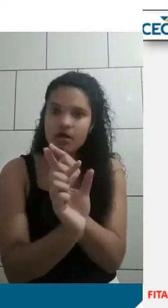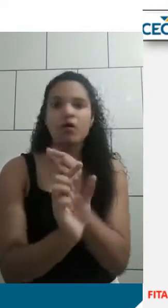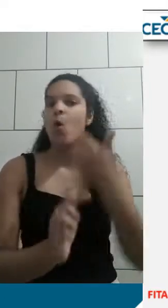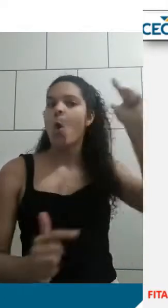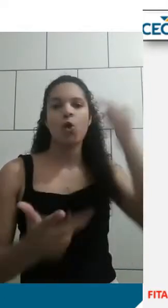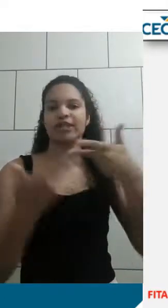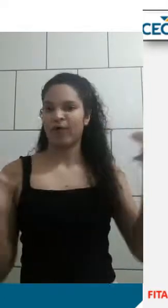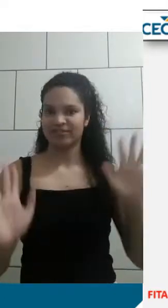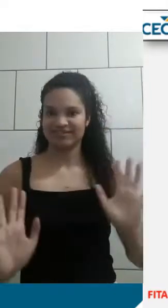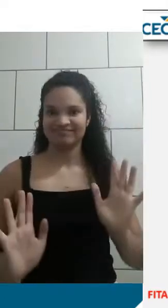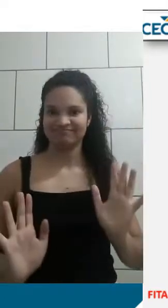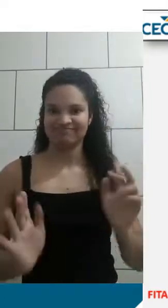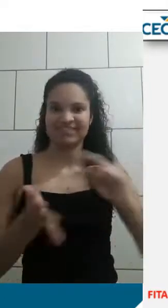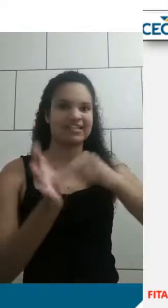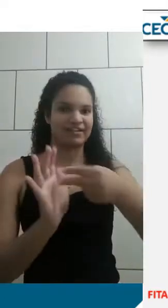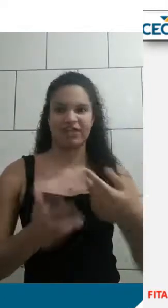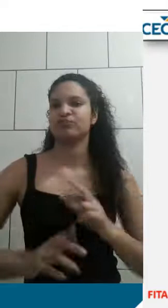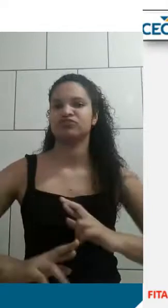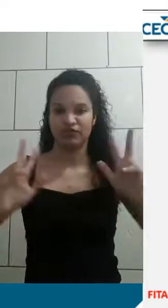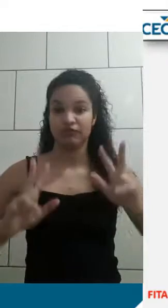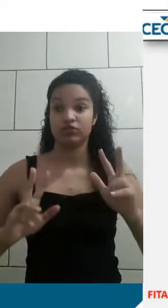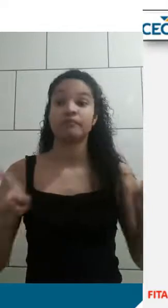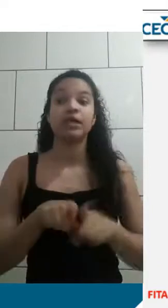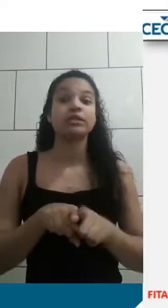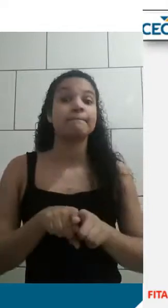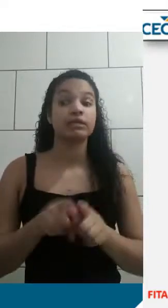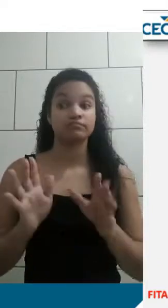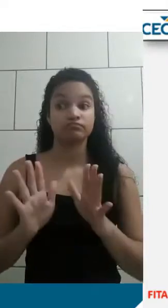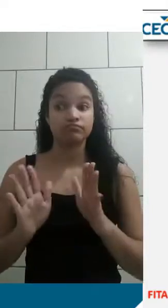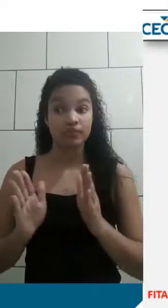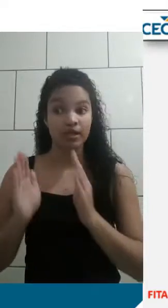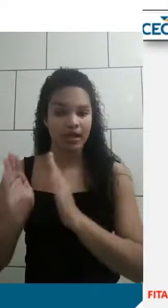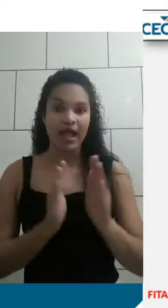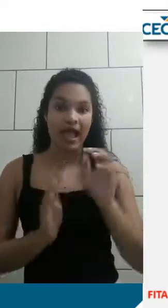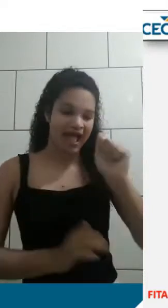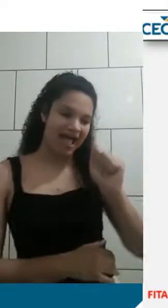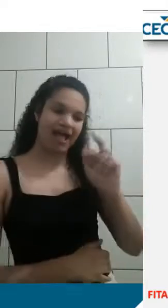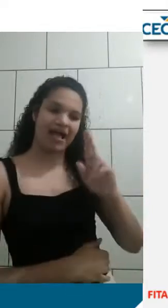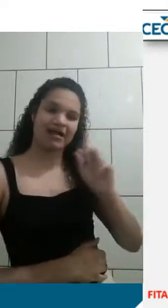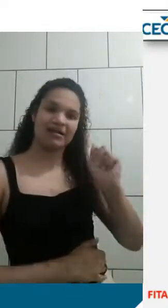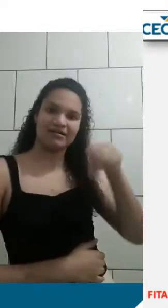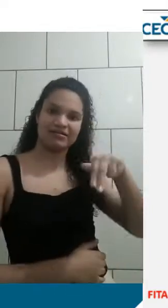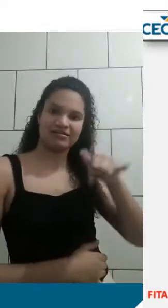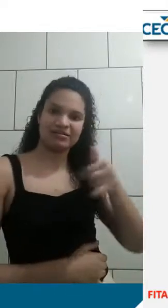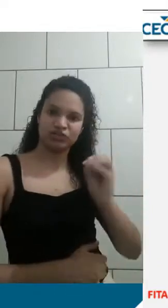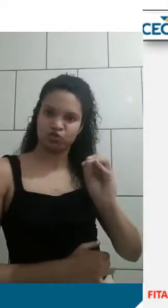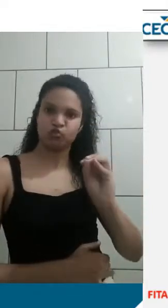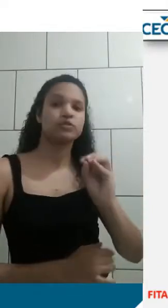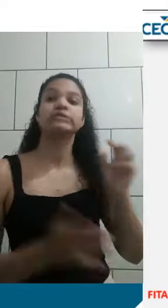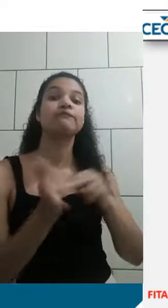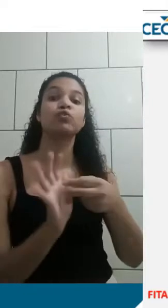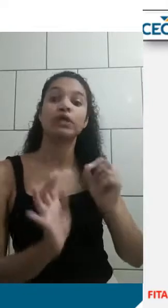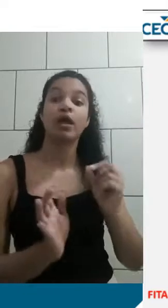é o arranjo. No arranjo, a ordem importa. Mas repare aqui que alguns elementos,